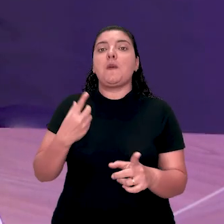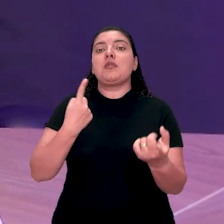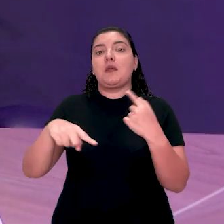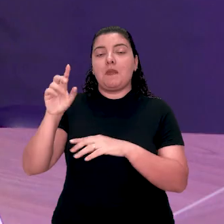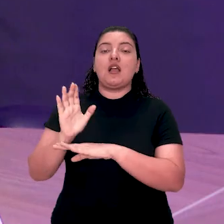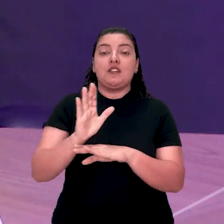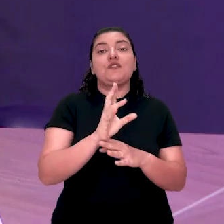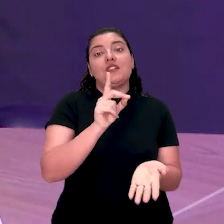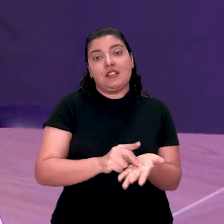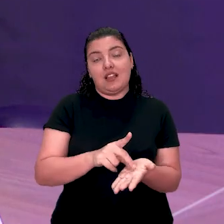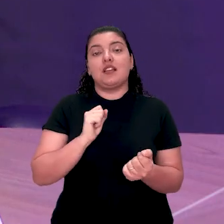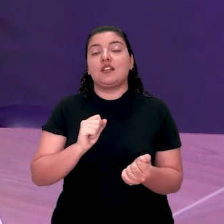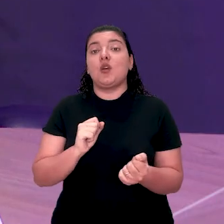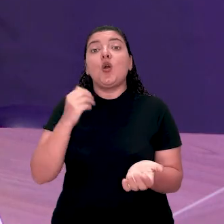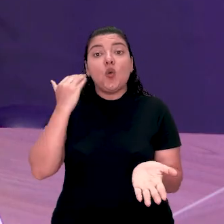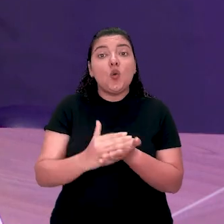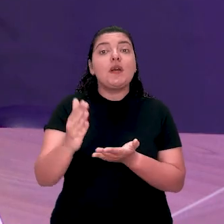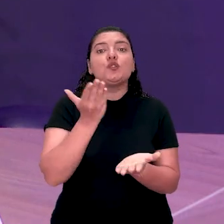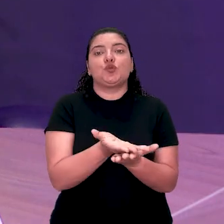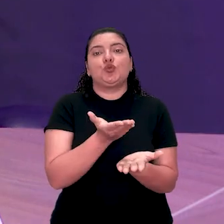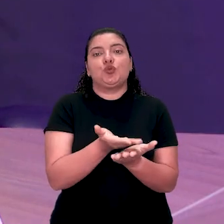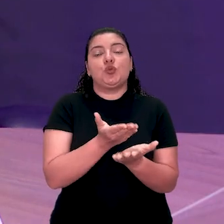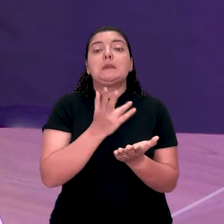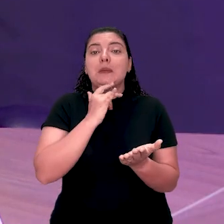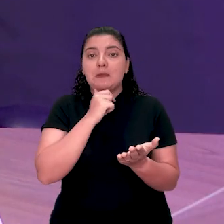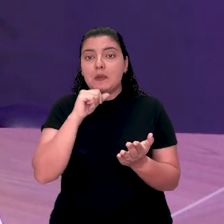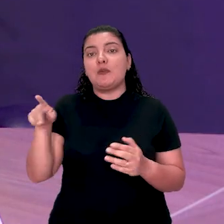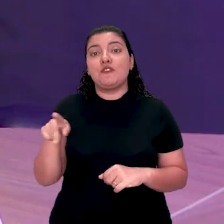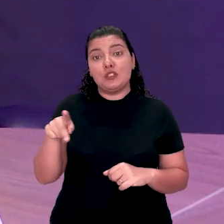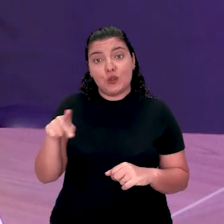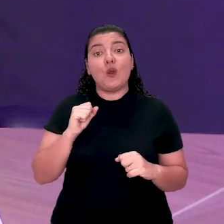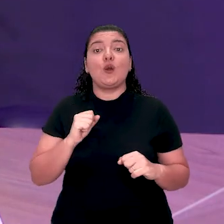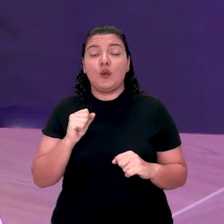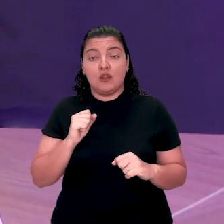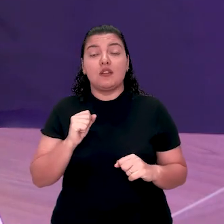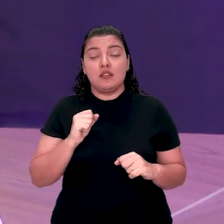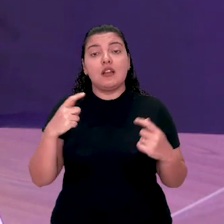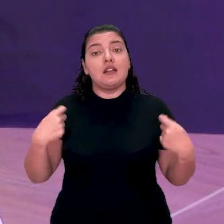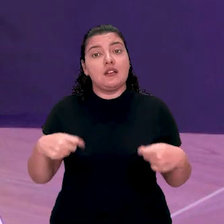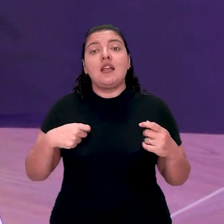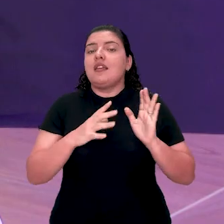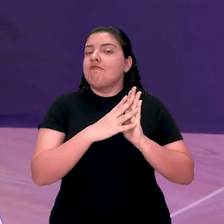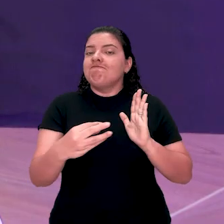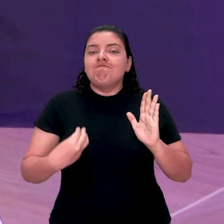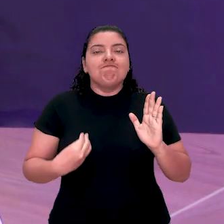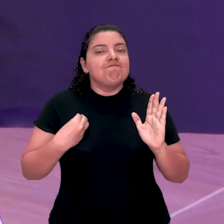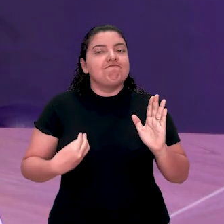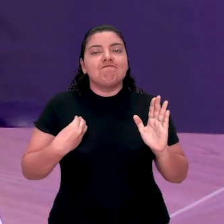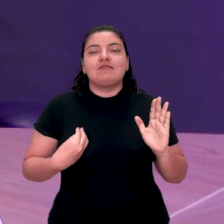todo mundo. É verdade. Tudo começa além dos pais, são os professores. Não tem o que fazer. Isso aí é exemplo para